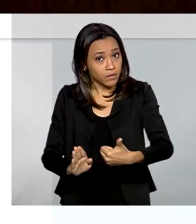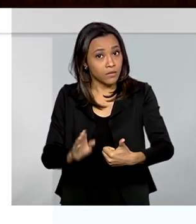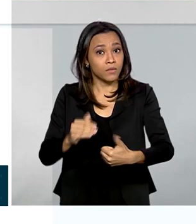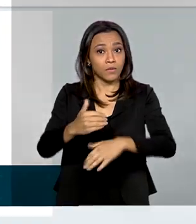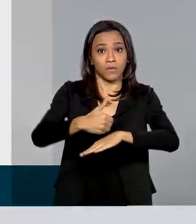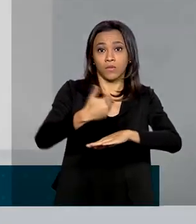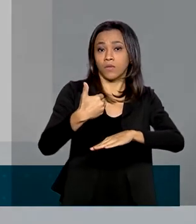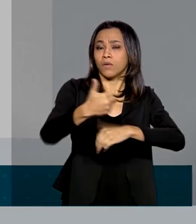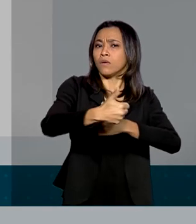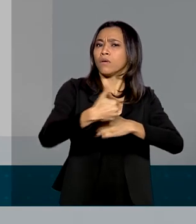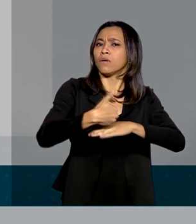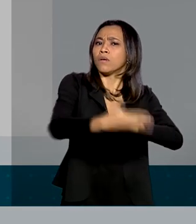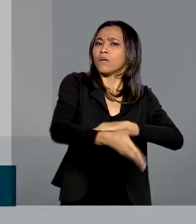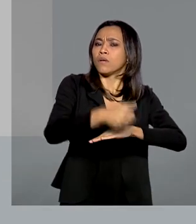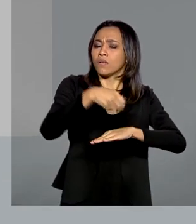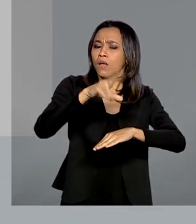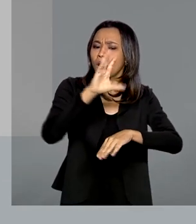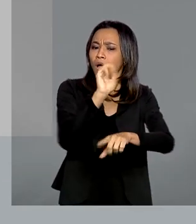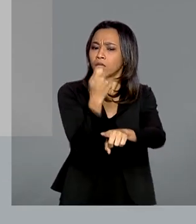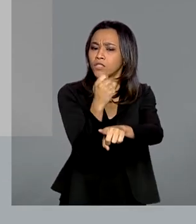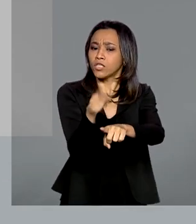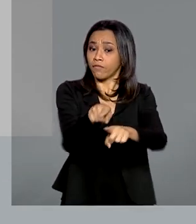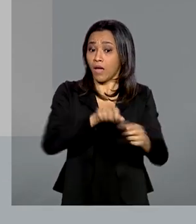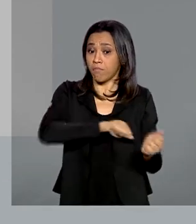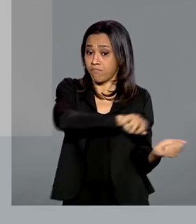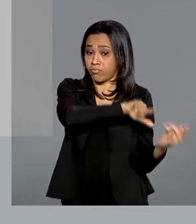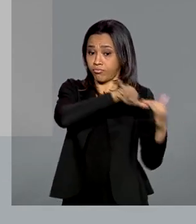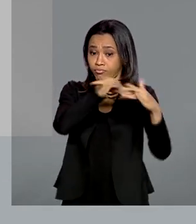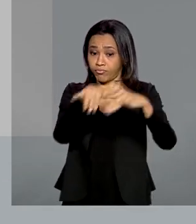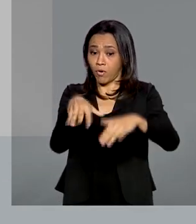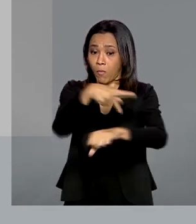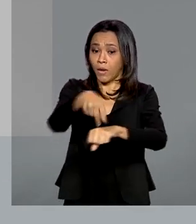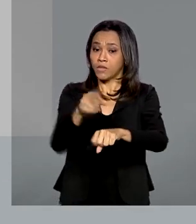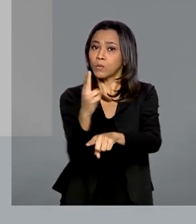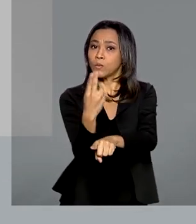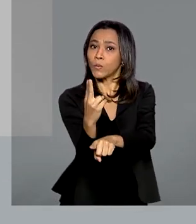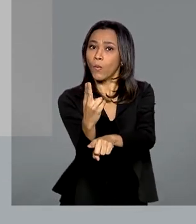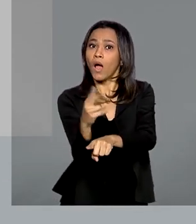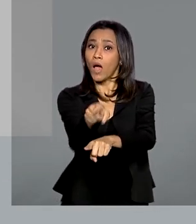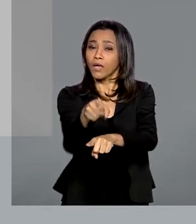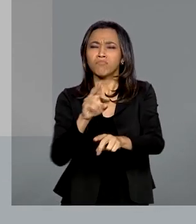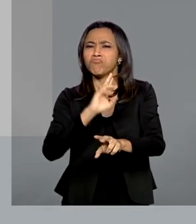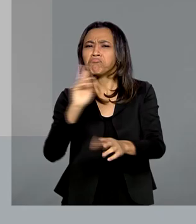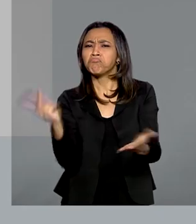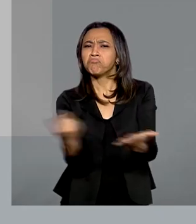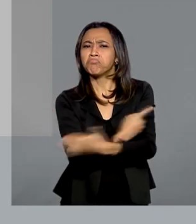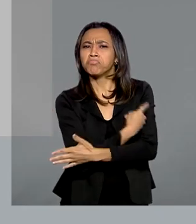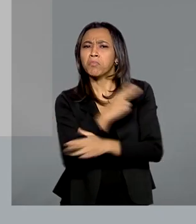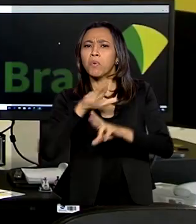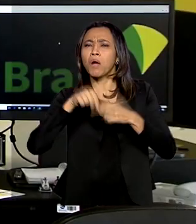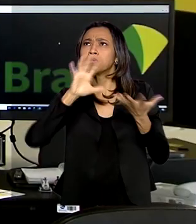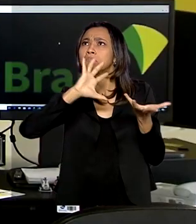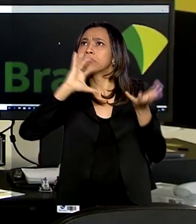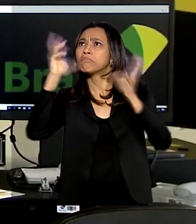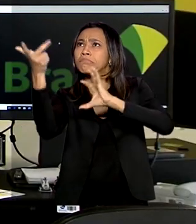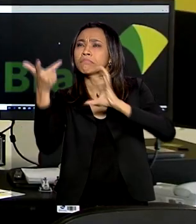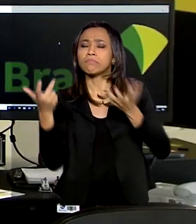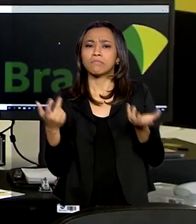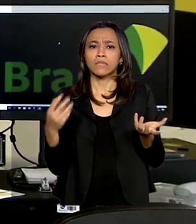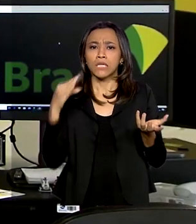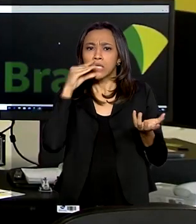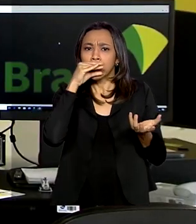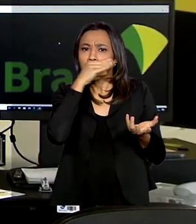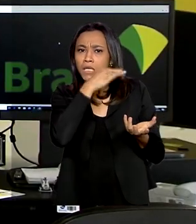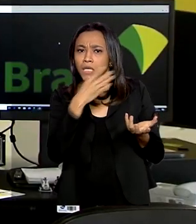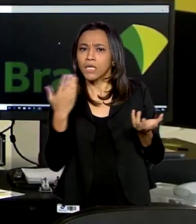especialistas, a nuvem deve seguir em direção ao Uruguai. O deslocamento é influenciado pela temperatura e pela circulação de